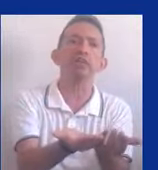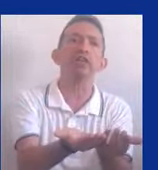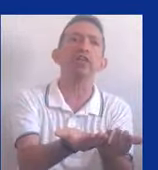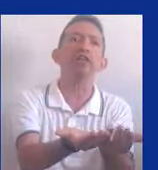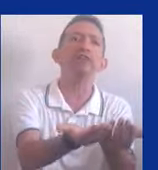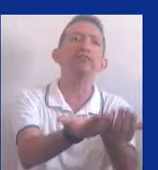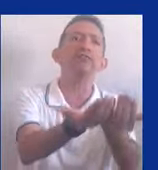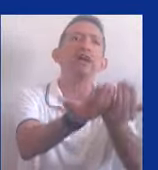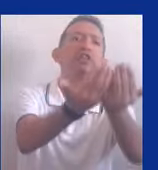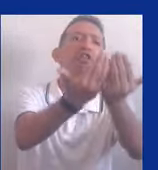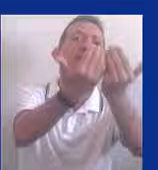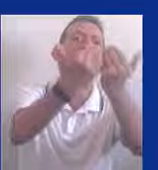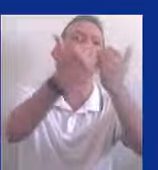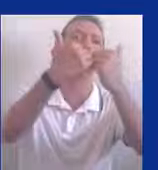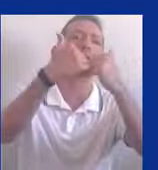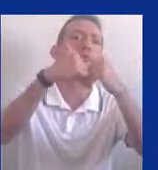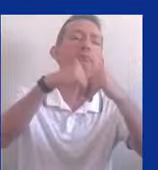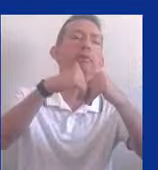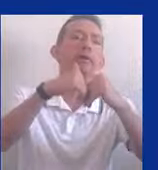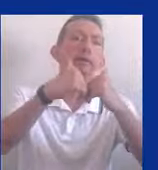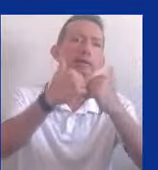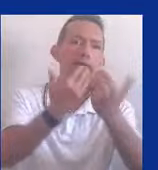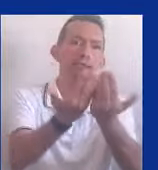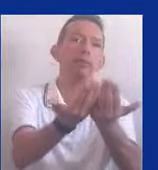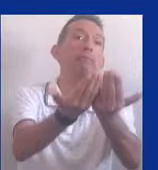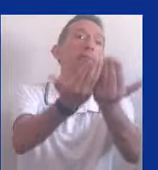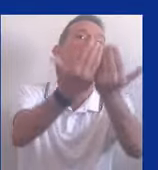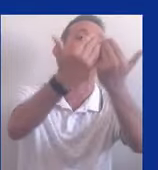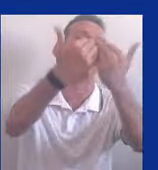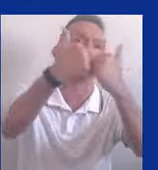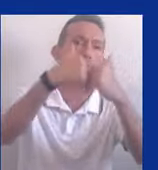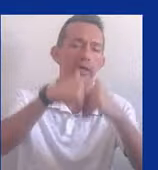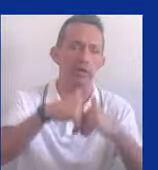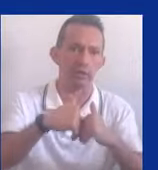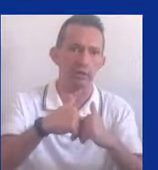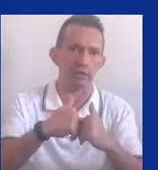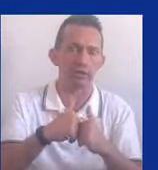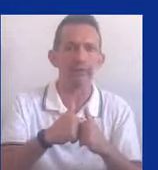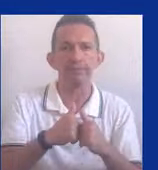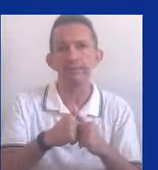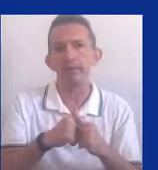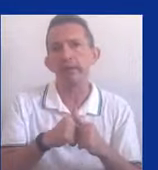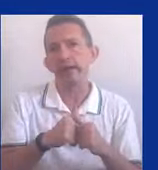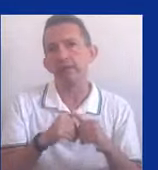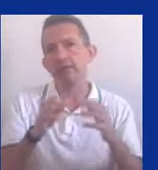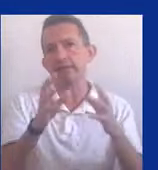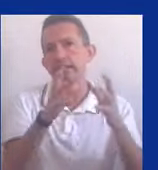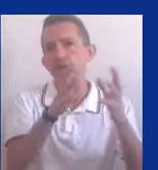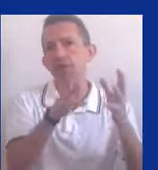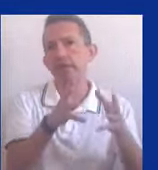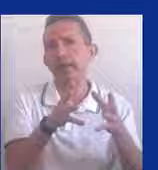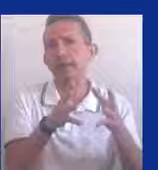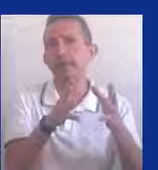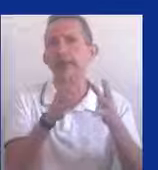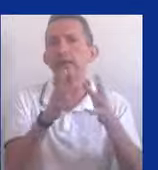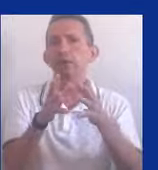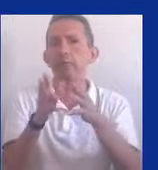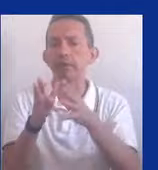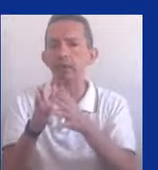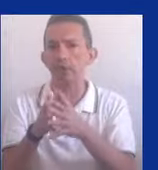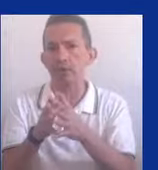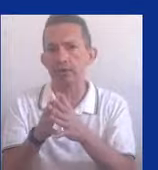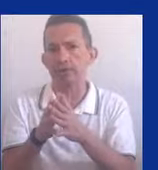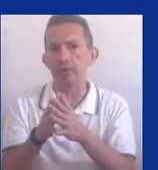gente chama de invaginação das membranas, ou da membrana plasmática. Né? Aí você tem as organelas chamadas